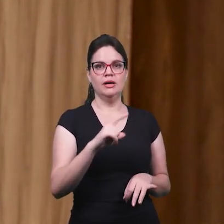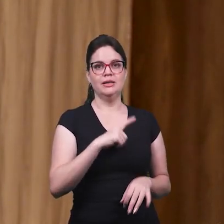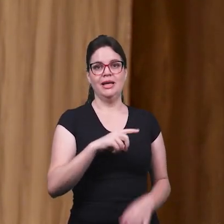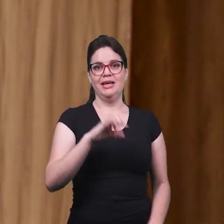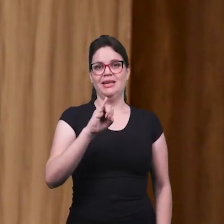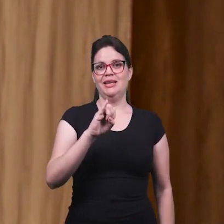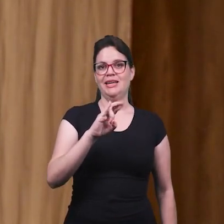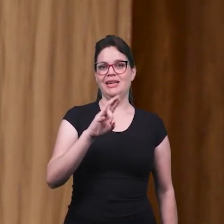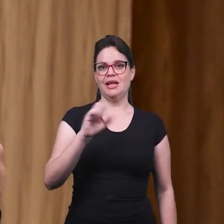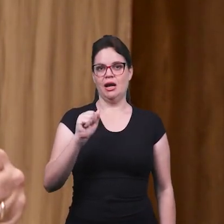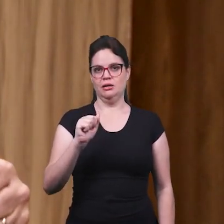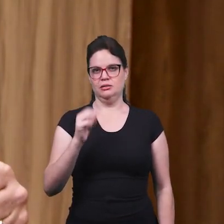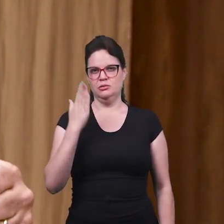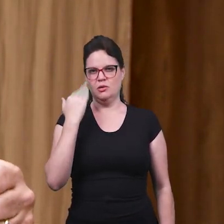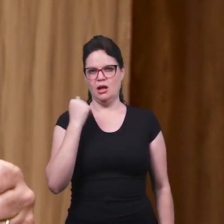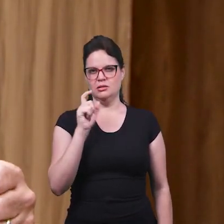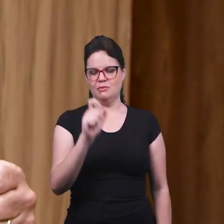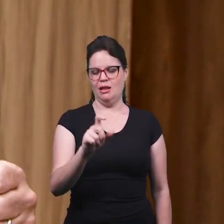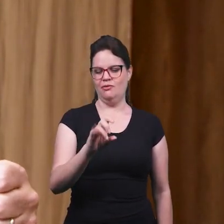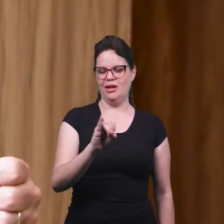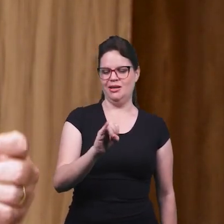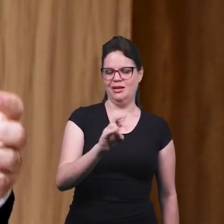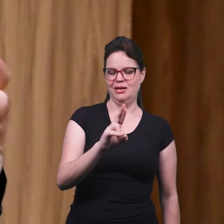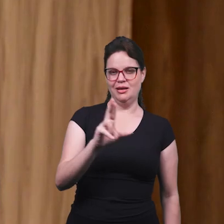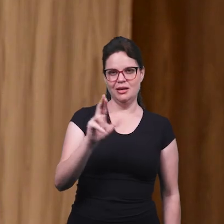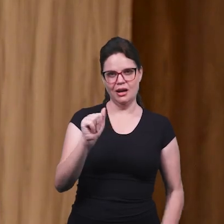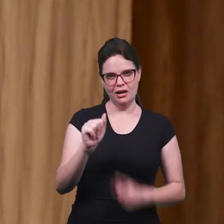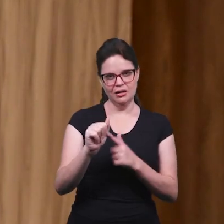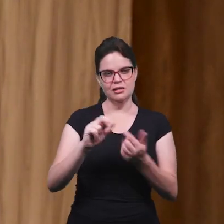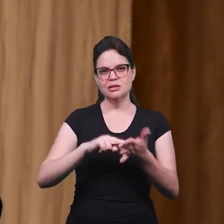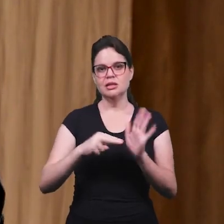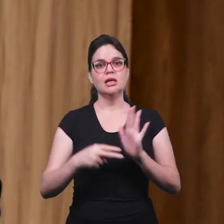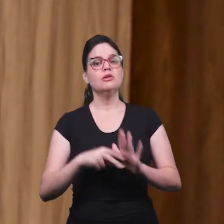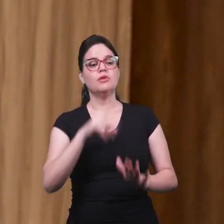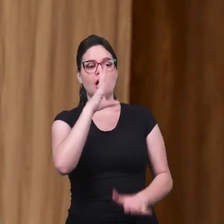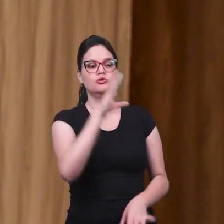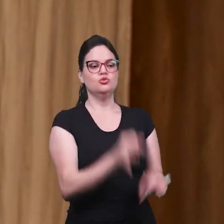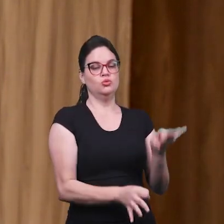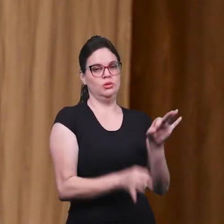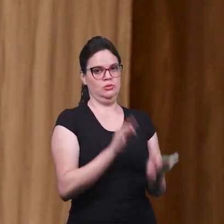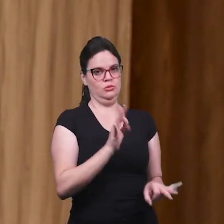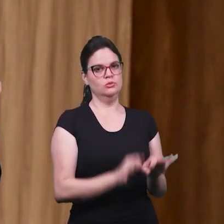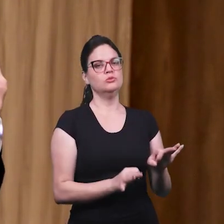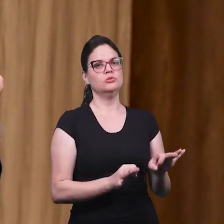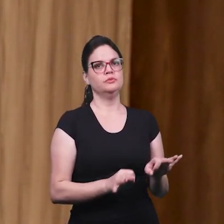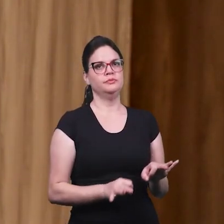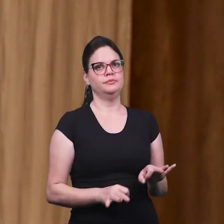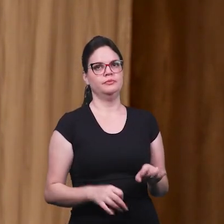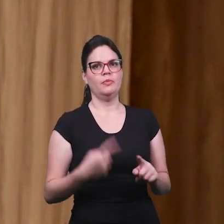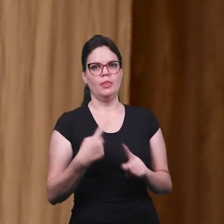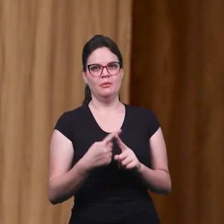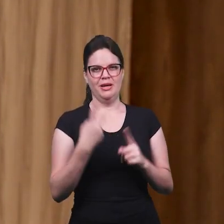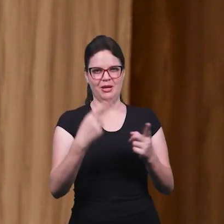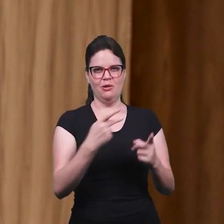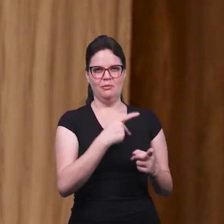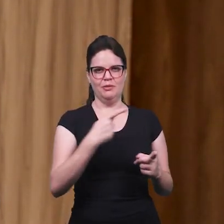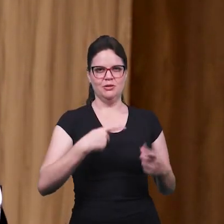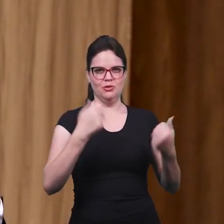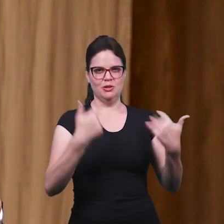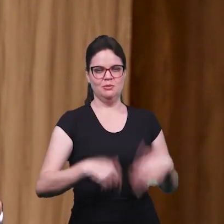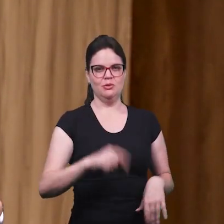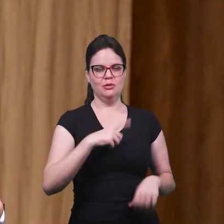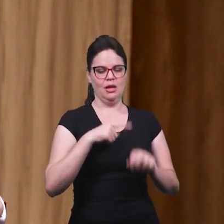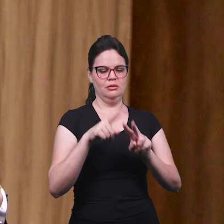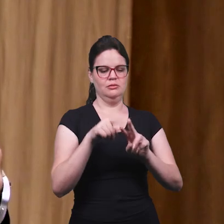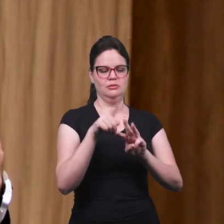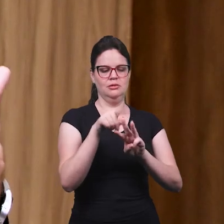Esse texto lido pelo Dr. Miguel, falando, né, que haverá 3 ais, né? Ou seja,